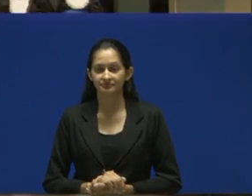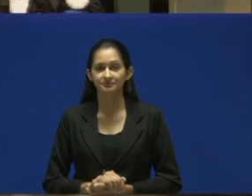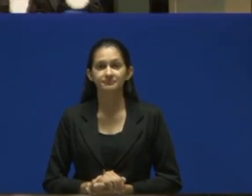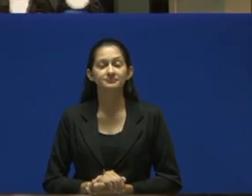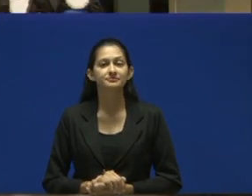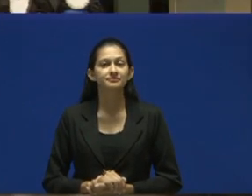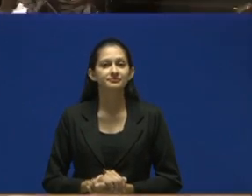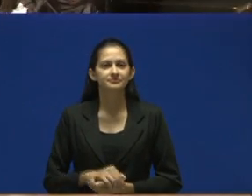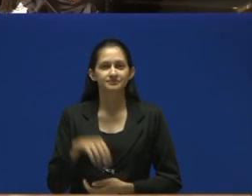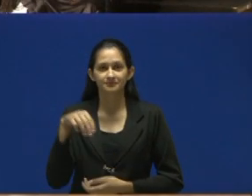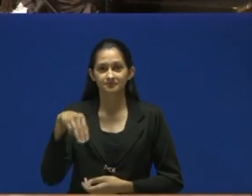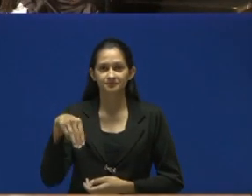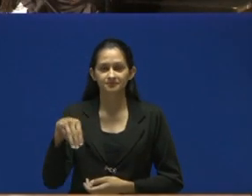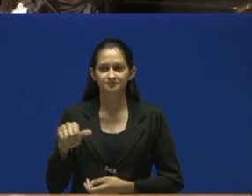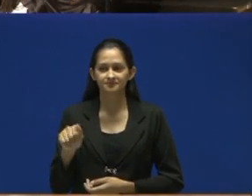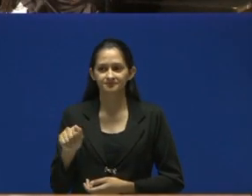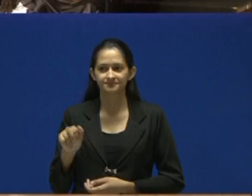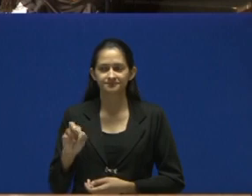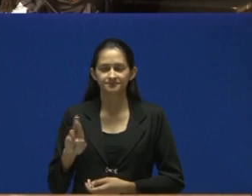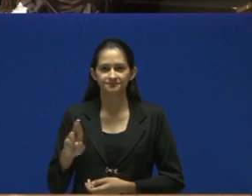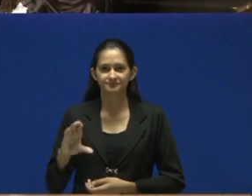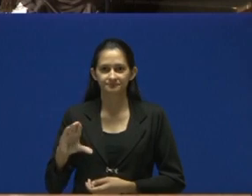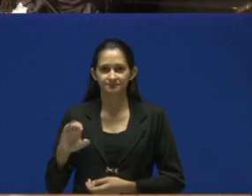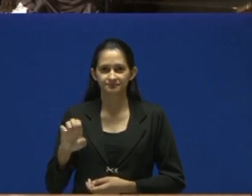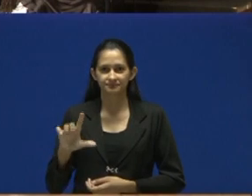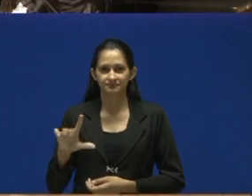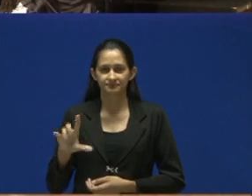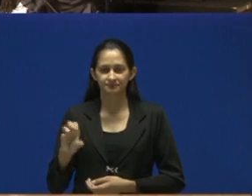marcelo cândido da silva